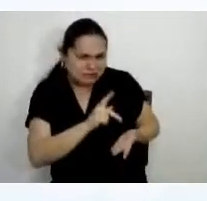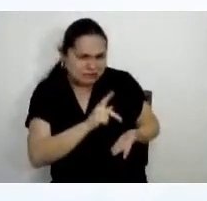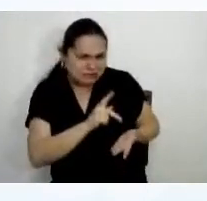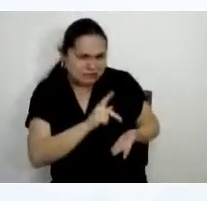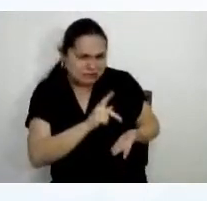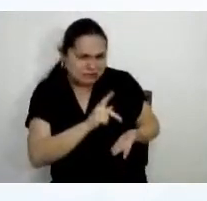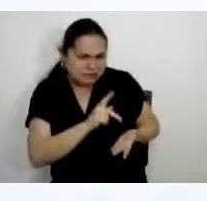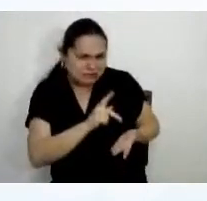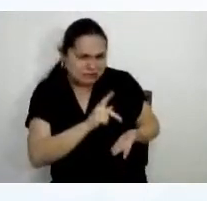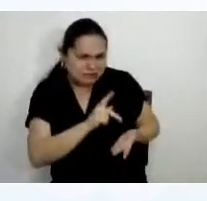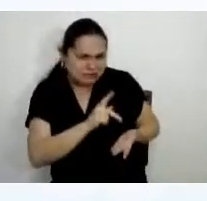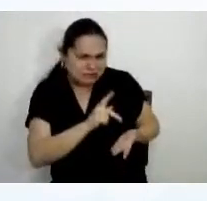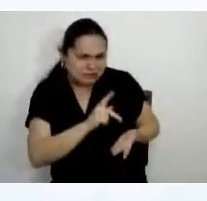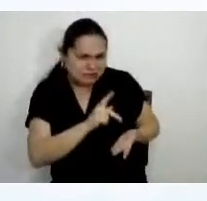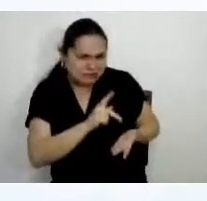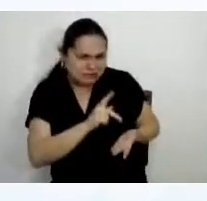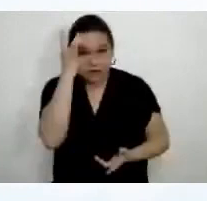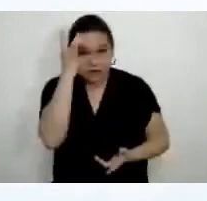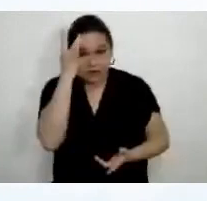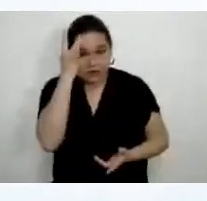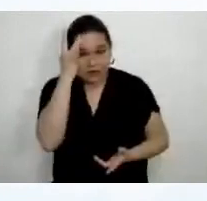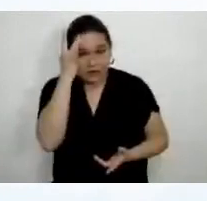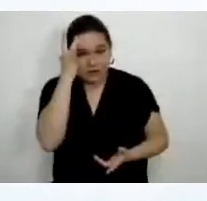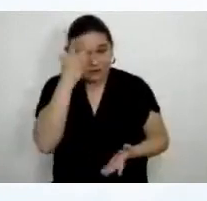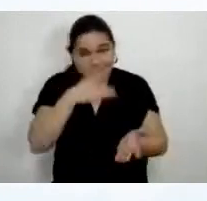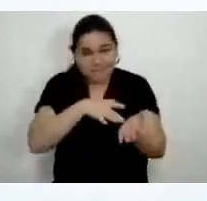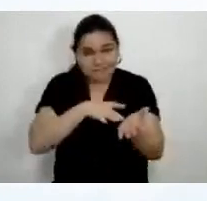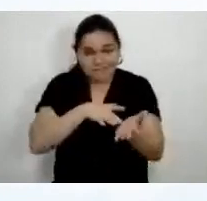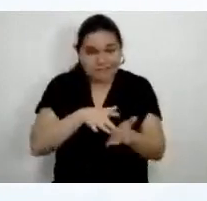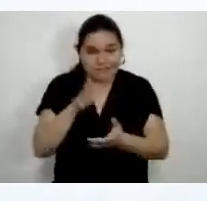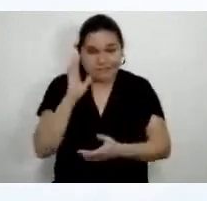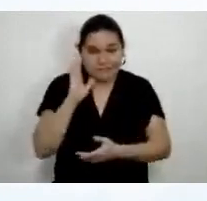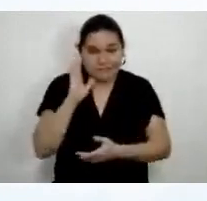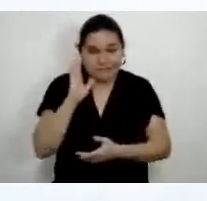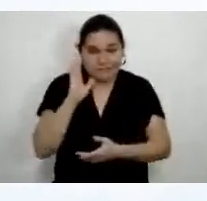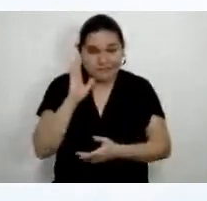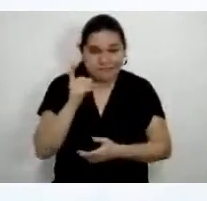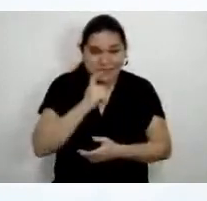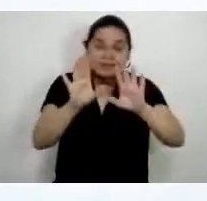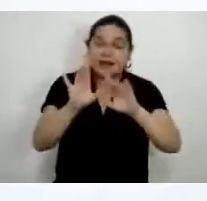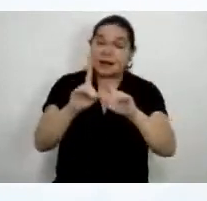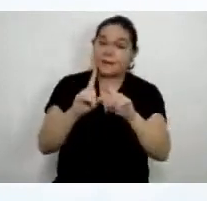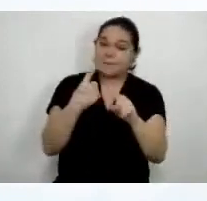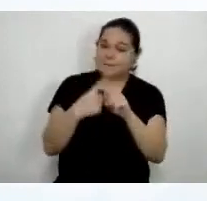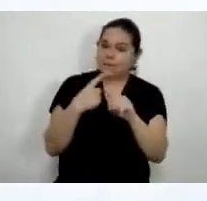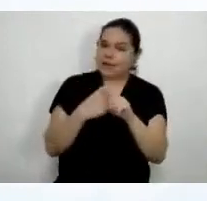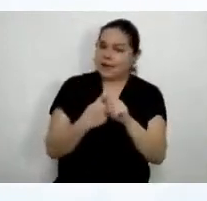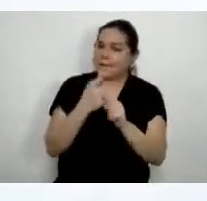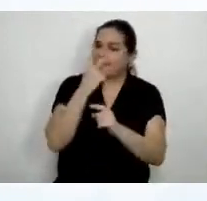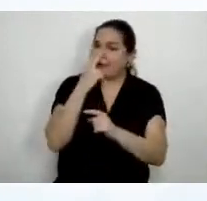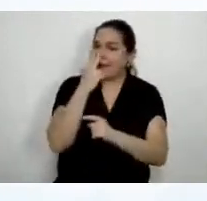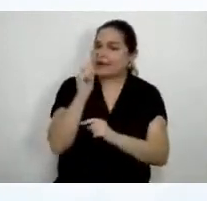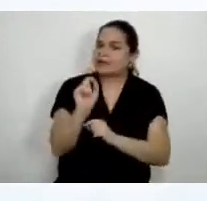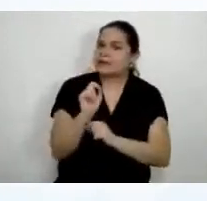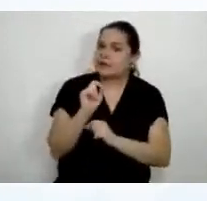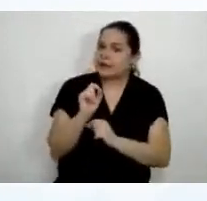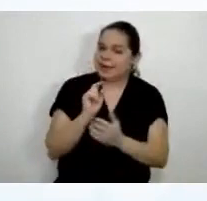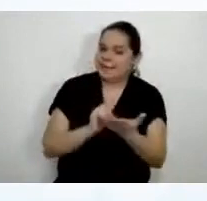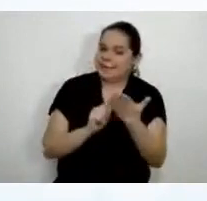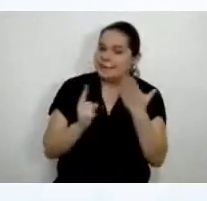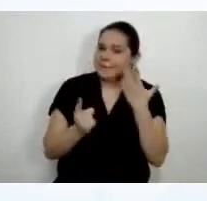melhorada. Essa questão, ela faz com que a pessoa ponha acima do grau de